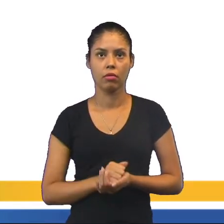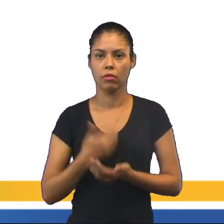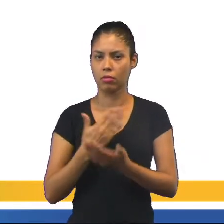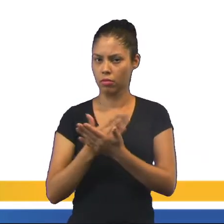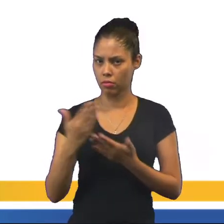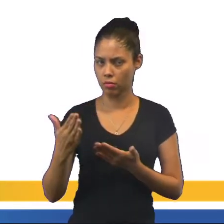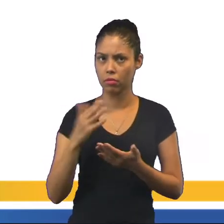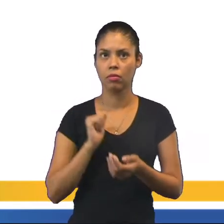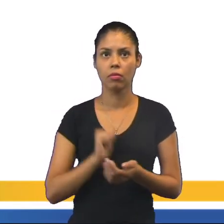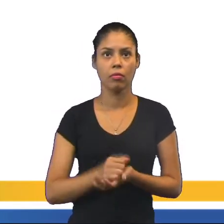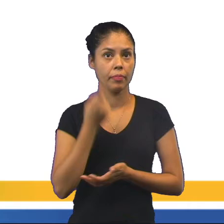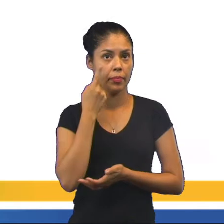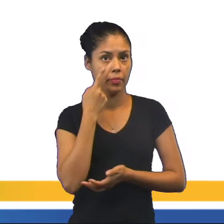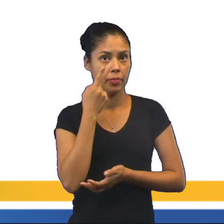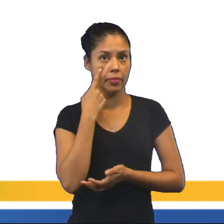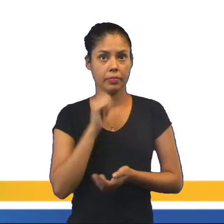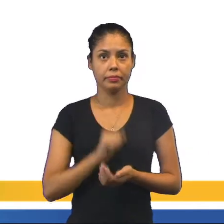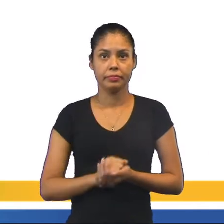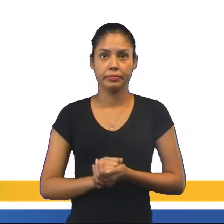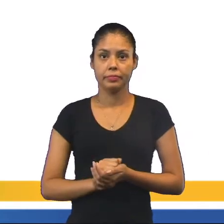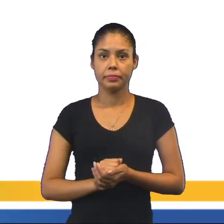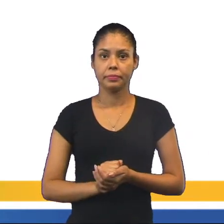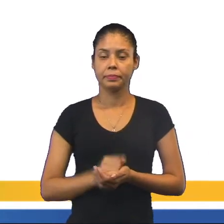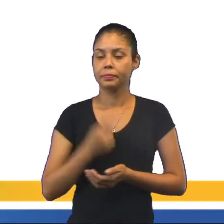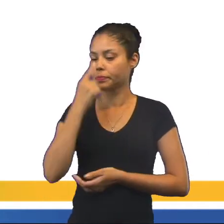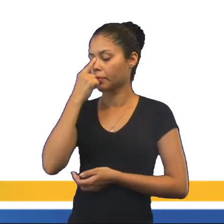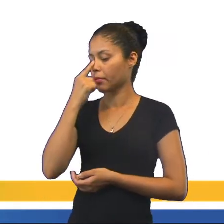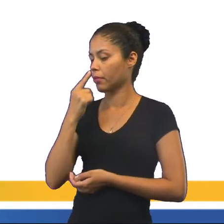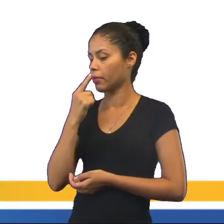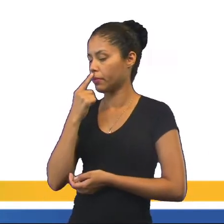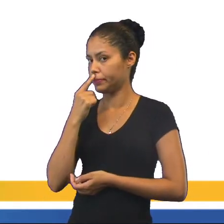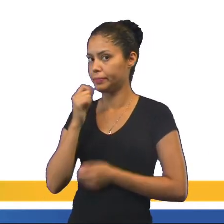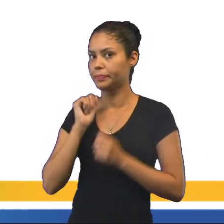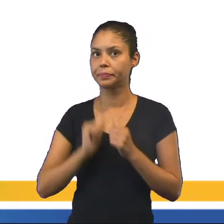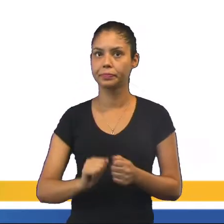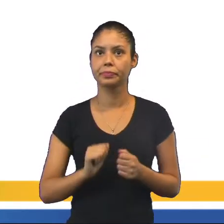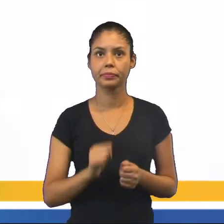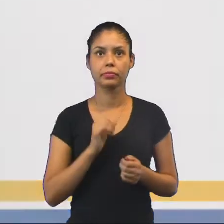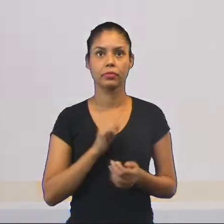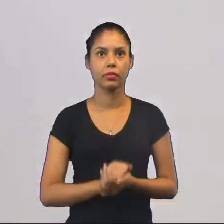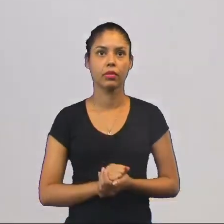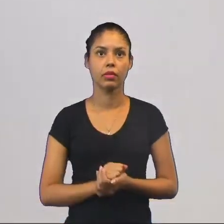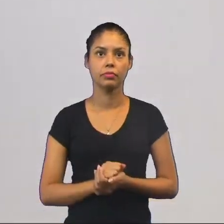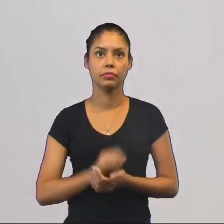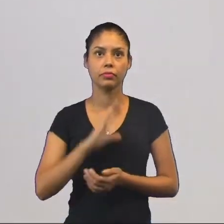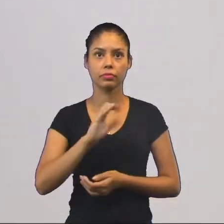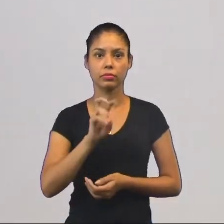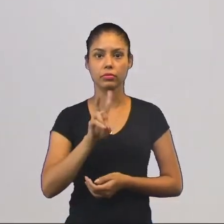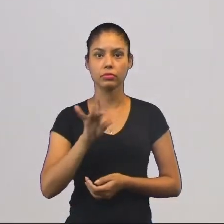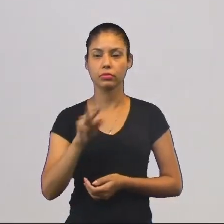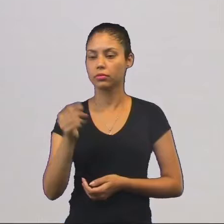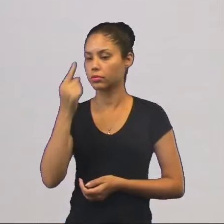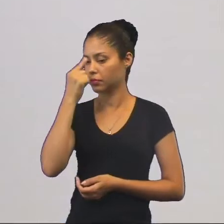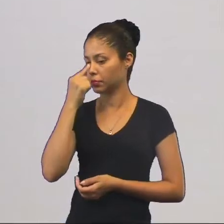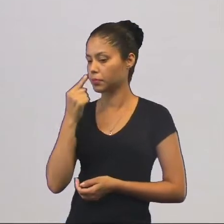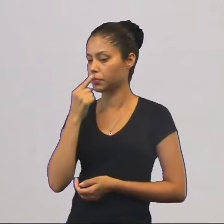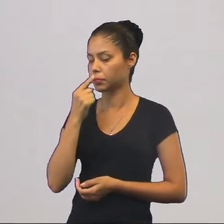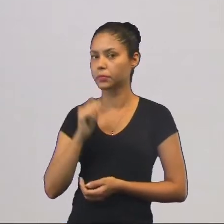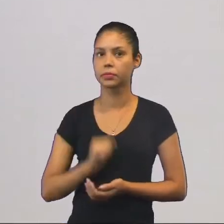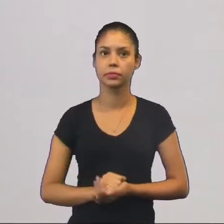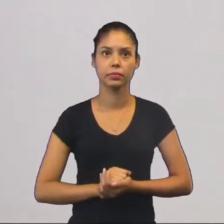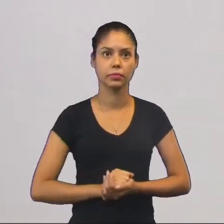para começar, a gente vê aí, né, que dentro das vias aéreas, nós podemos citar as nossas cavidades nasais, as